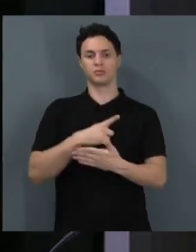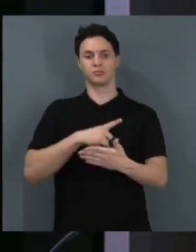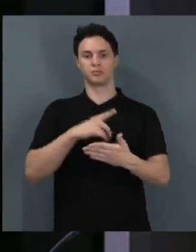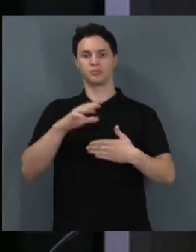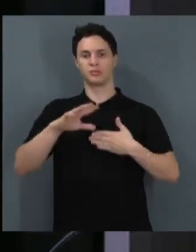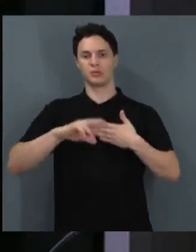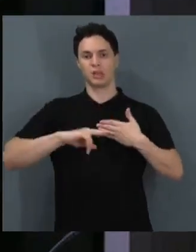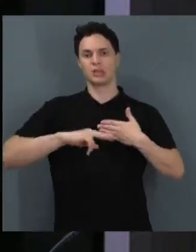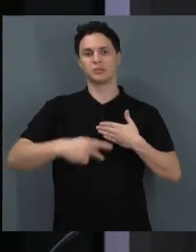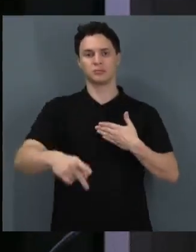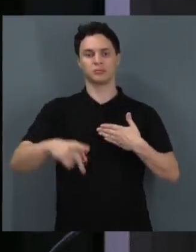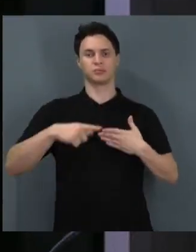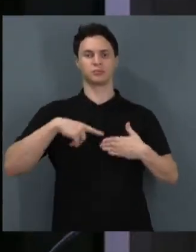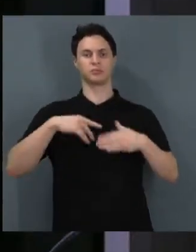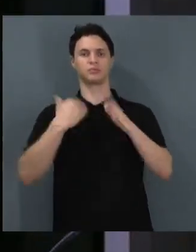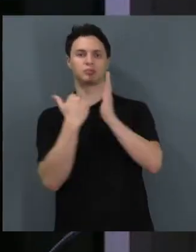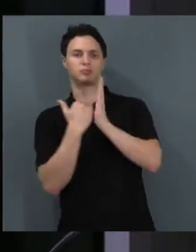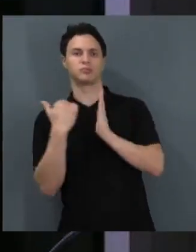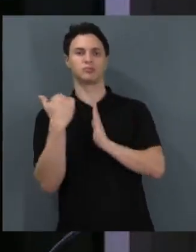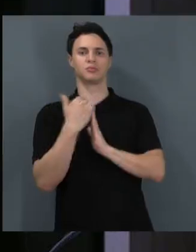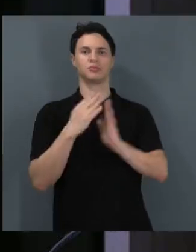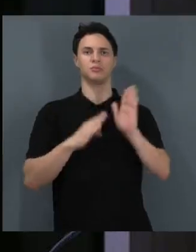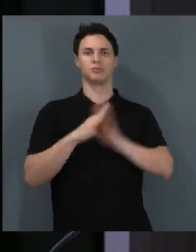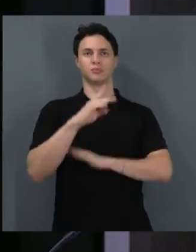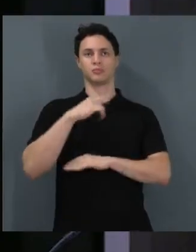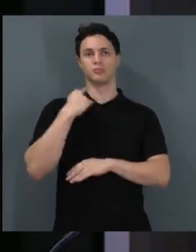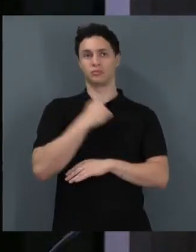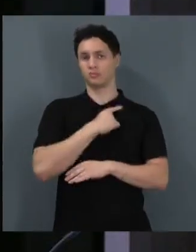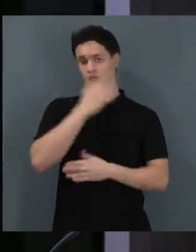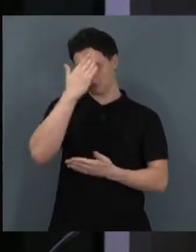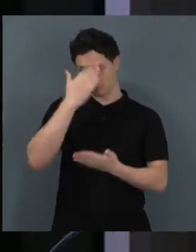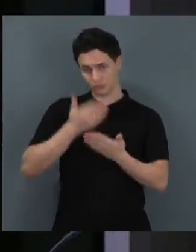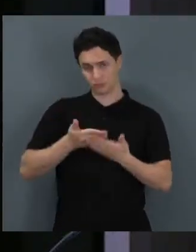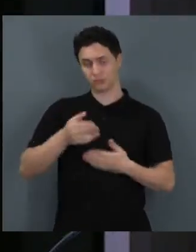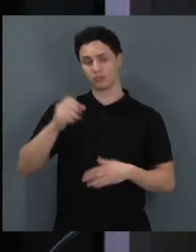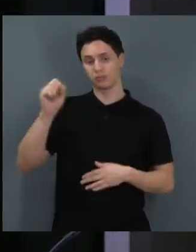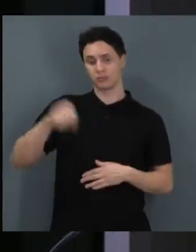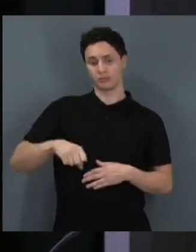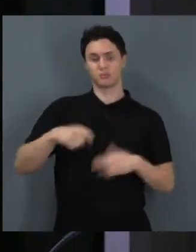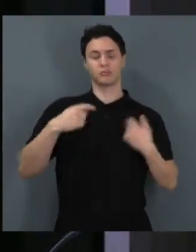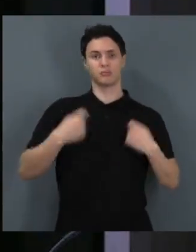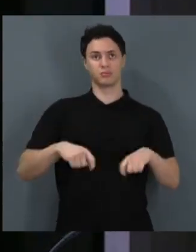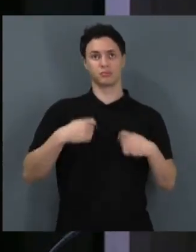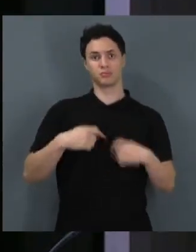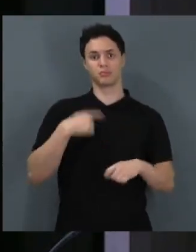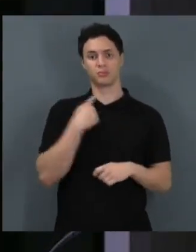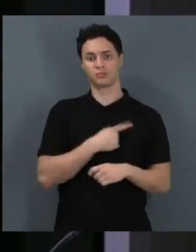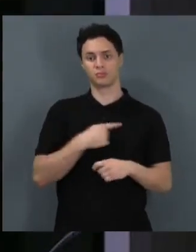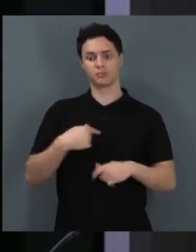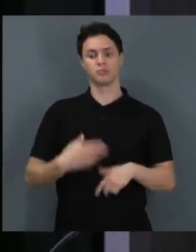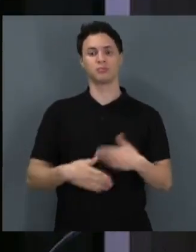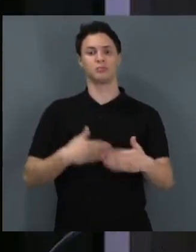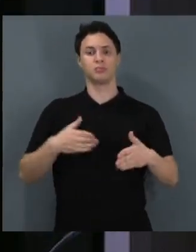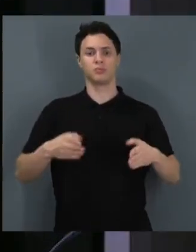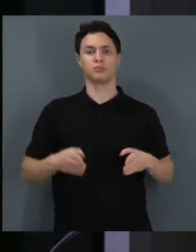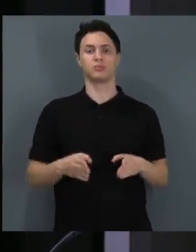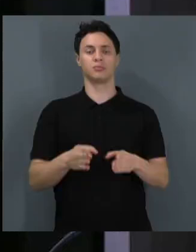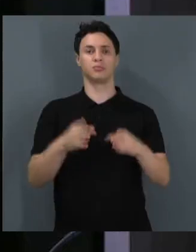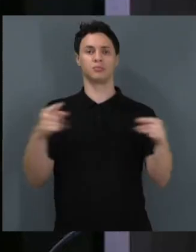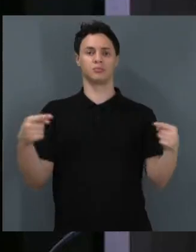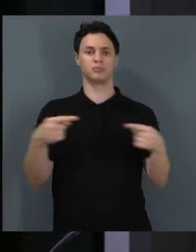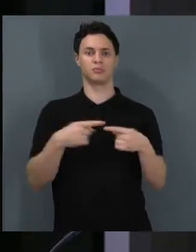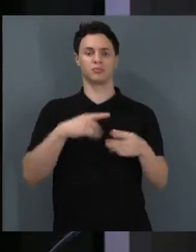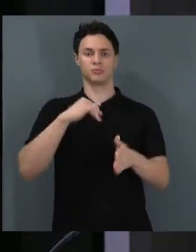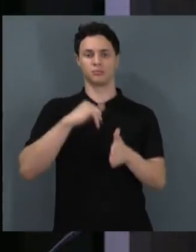um aumento da arrecadação. Nós acreditamos que sim, que é necessário irmos no sentido do imposto